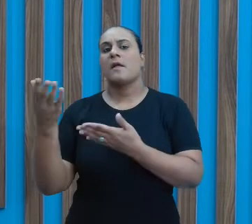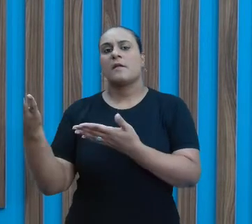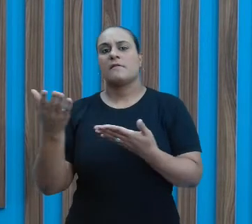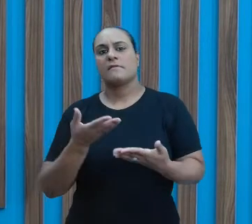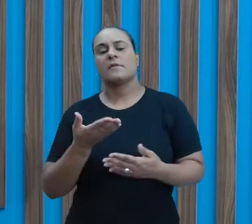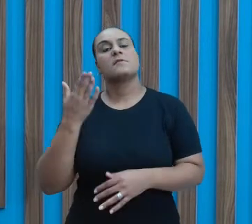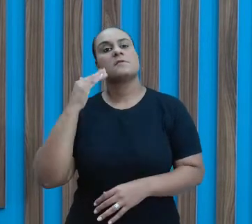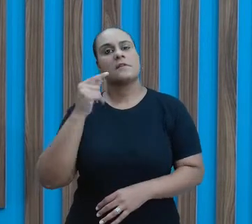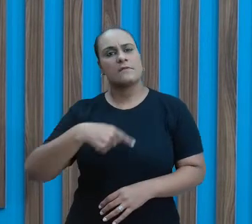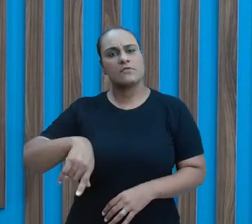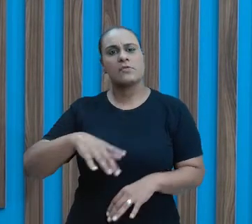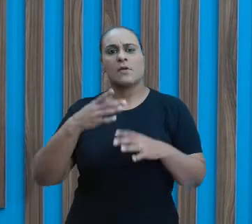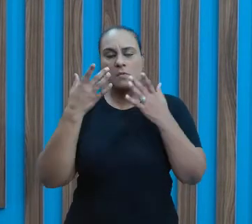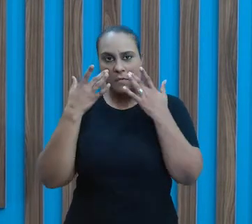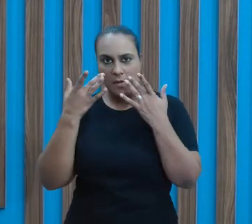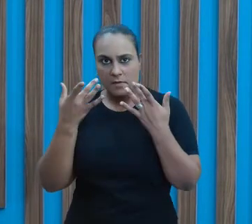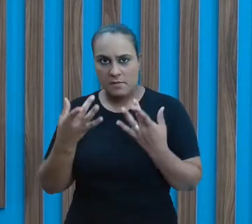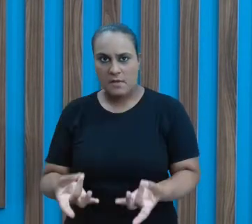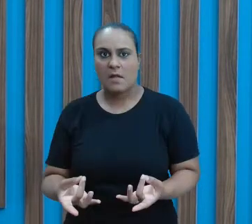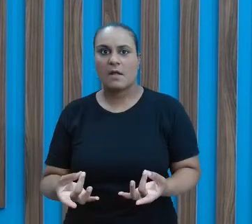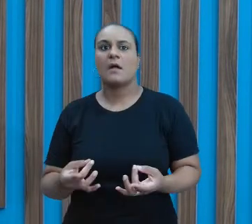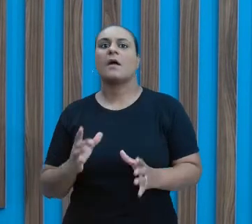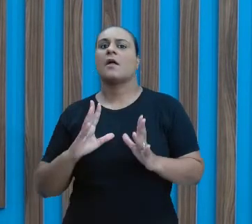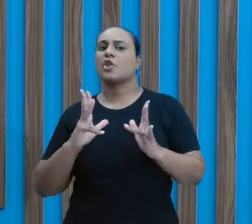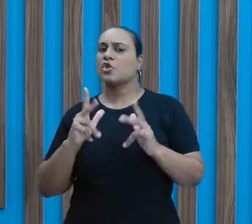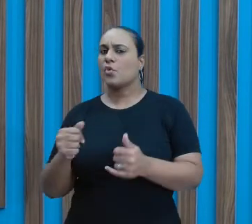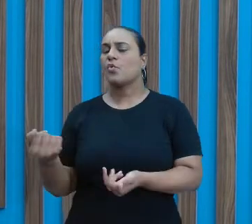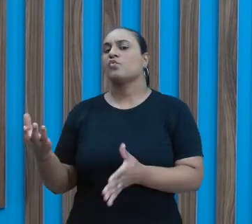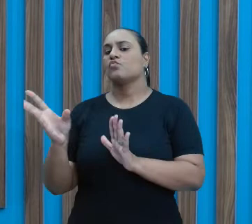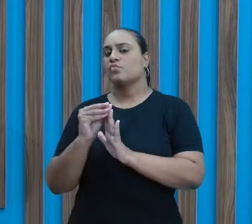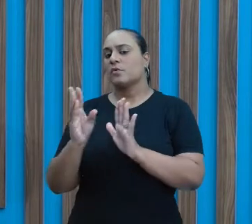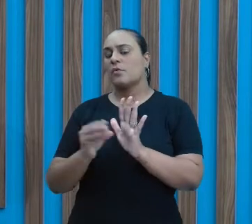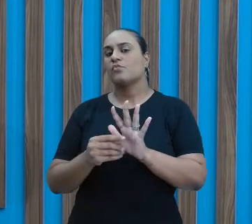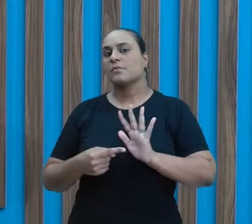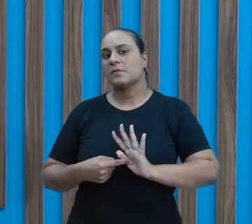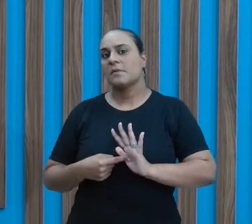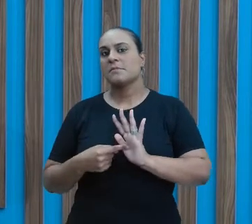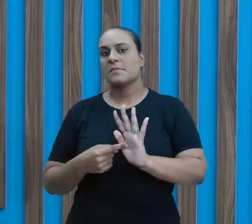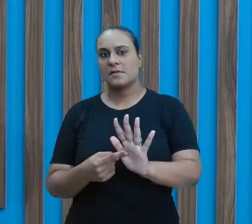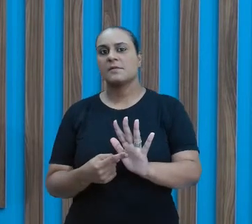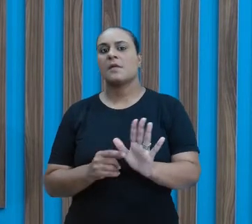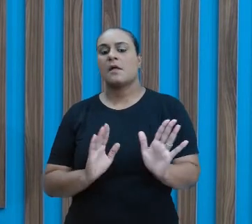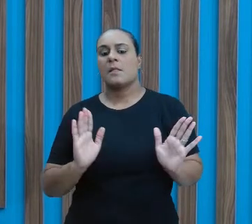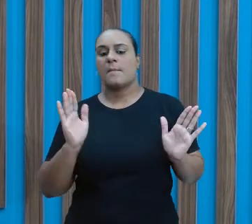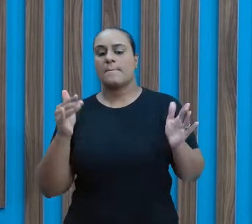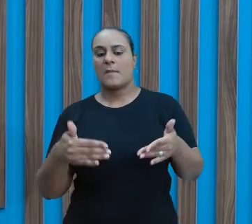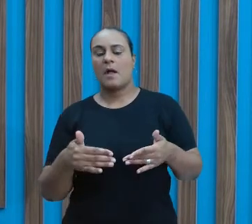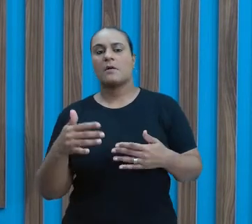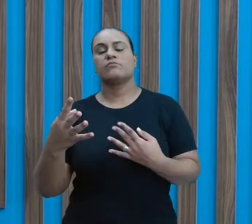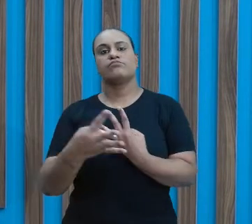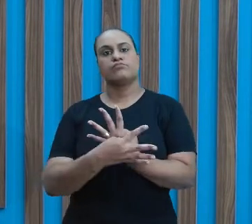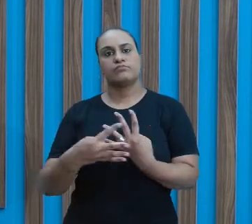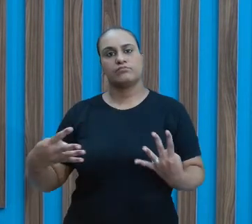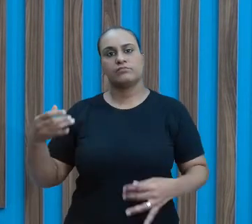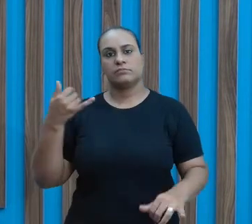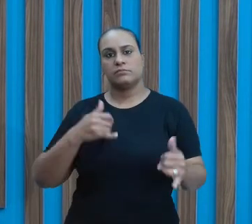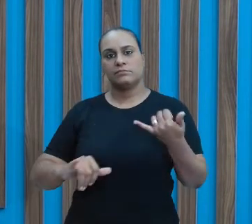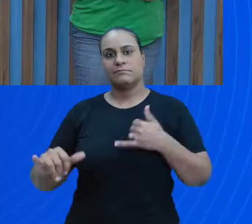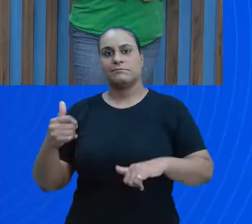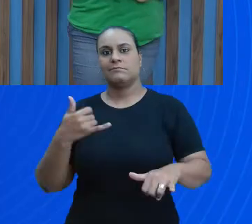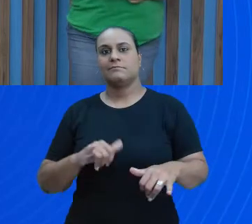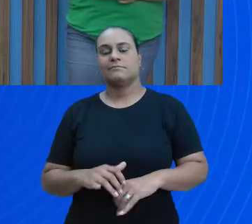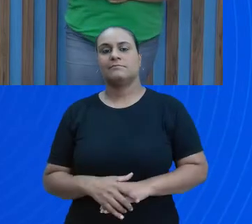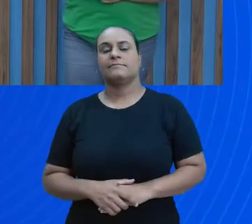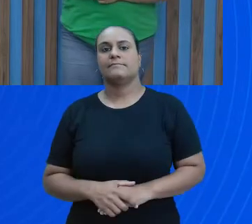muito atentos em relação a todo esse assunto que está sendo apresentado a respeito dos elementos químicos. É isso aí, professora.